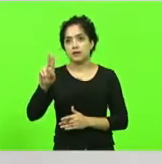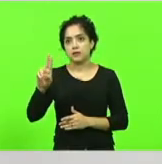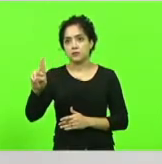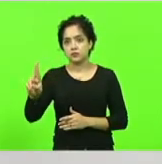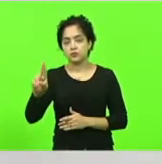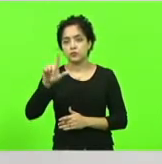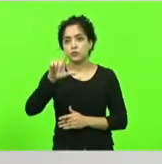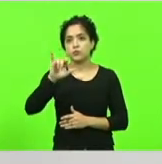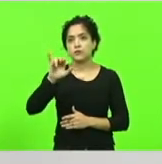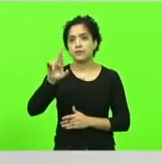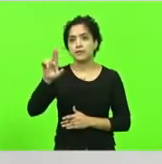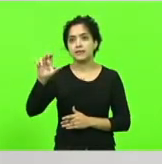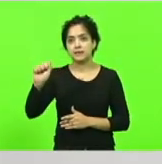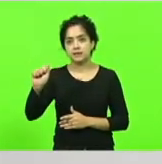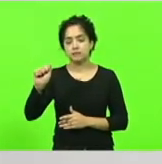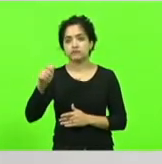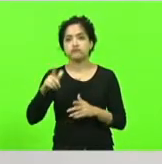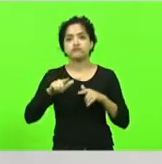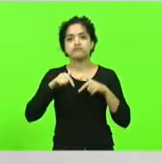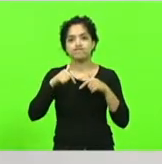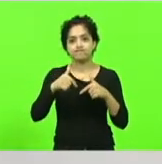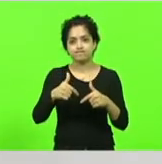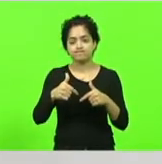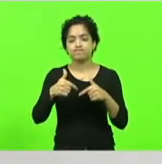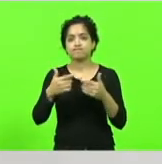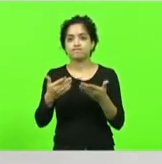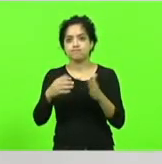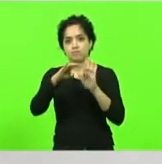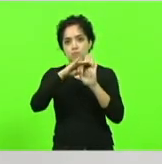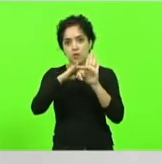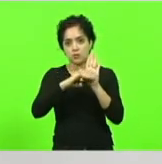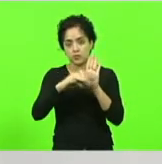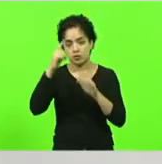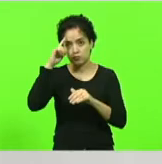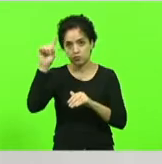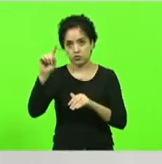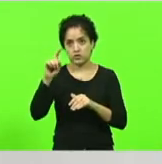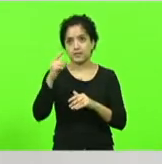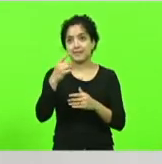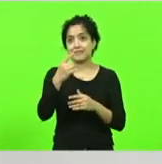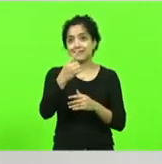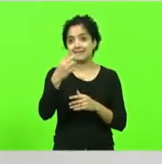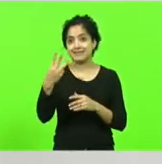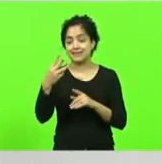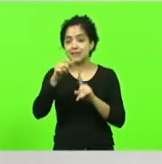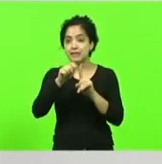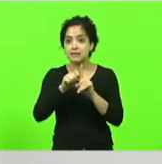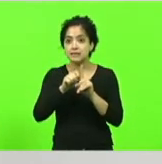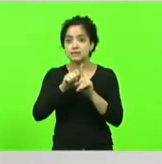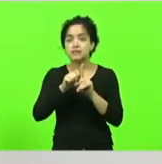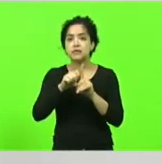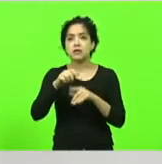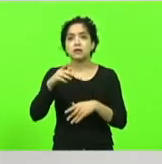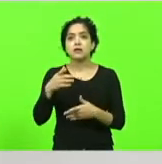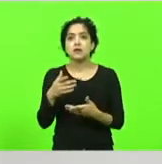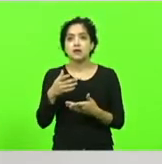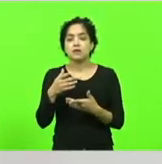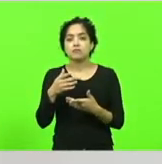posicionamento em pautar, né, no próximo dia 13, quarta-feira, a questão do ICMS dos